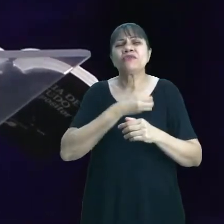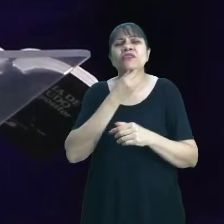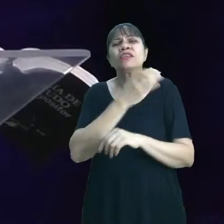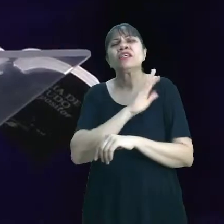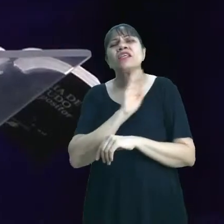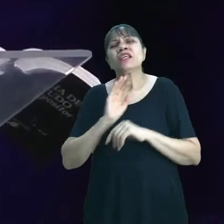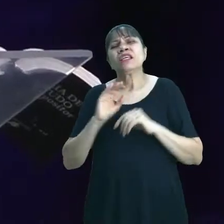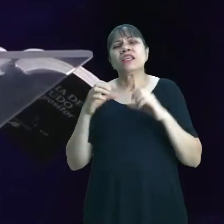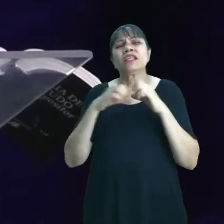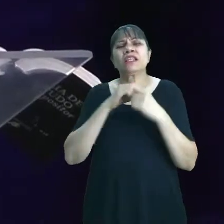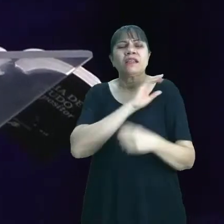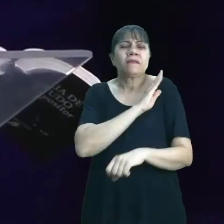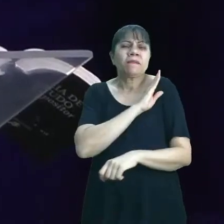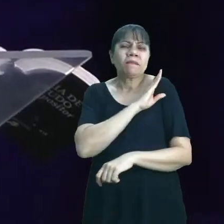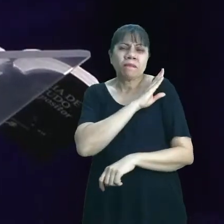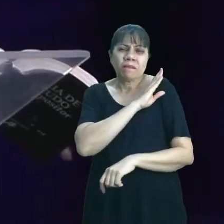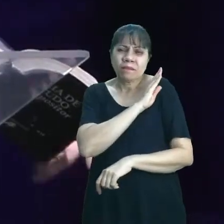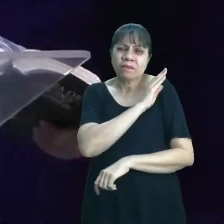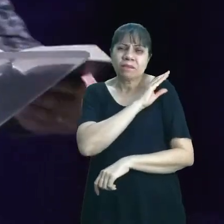aqui.